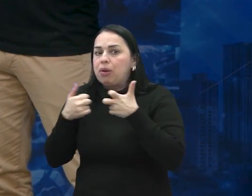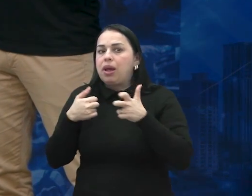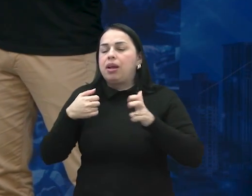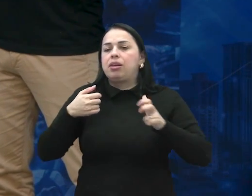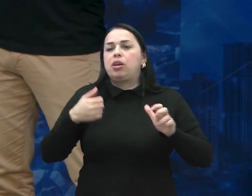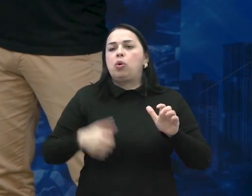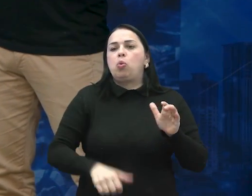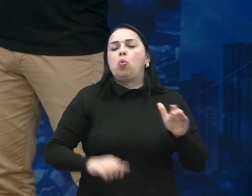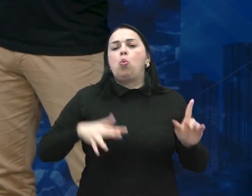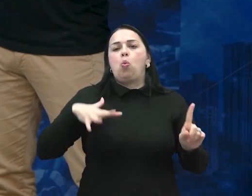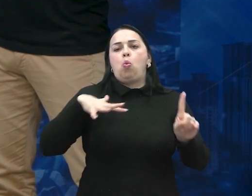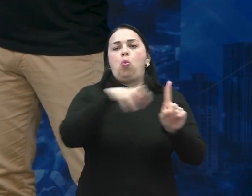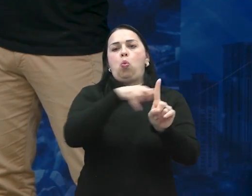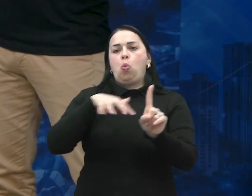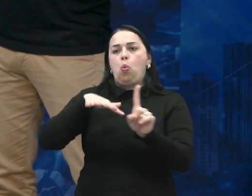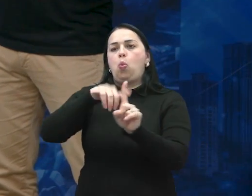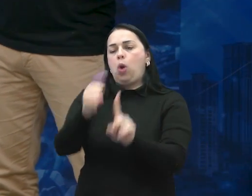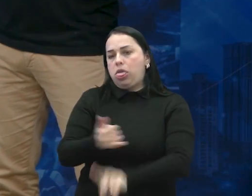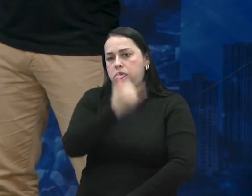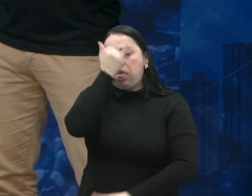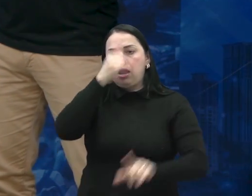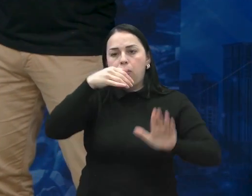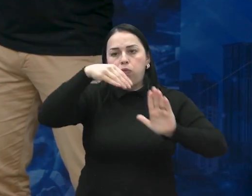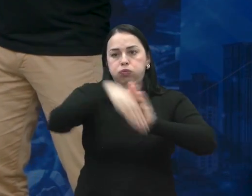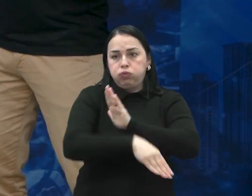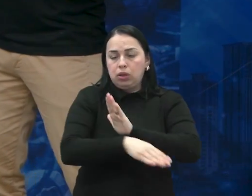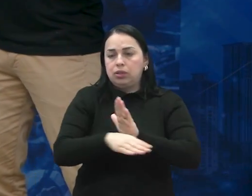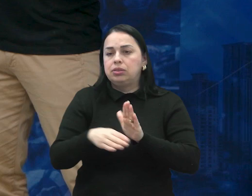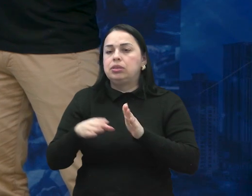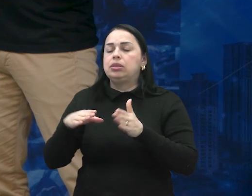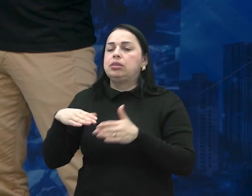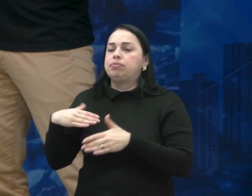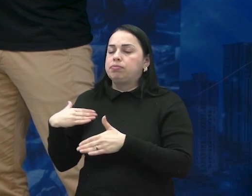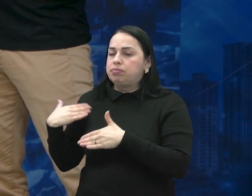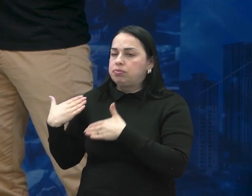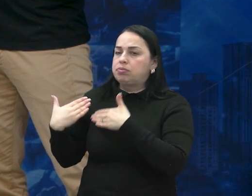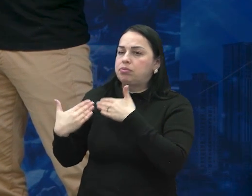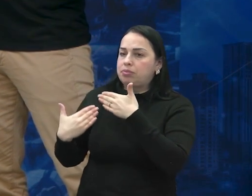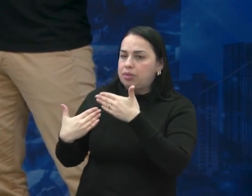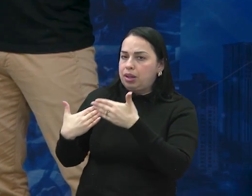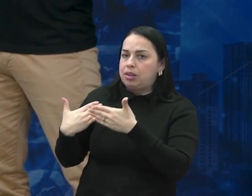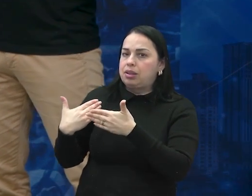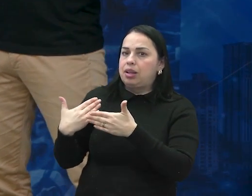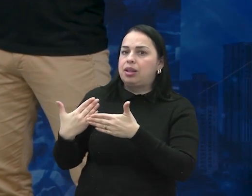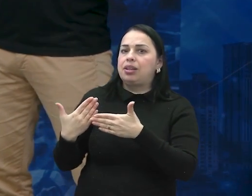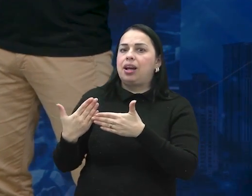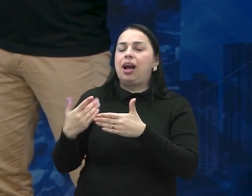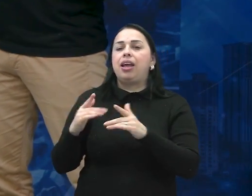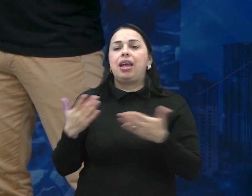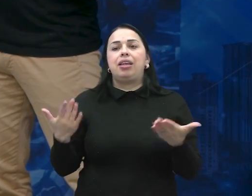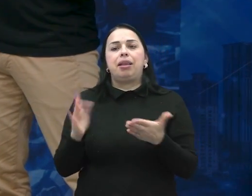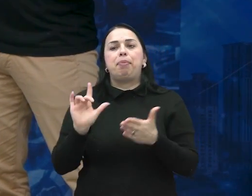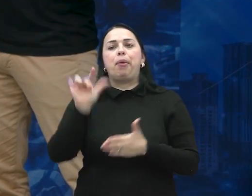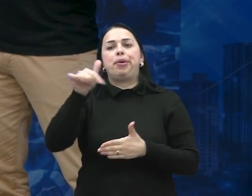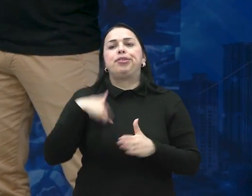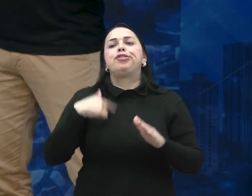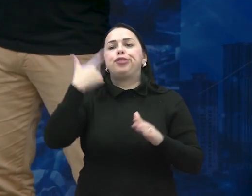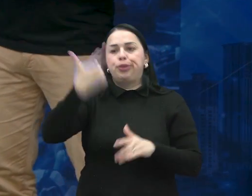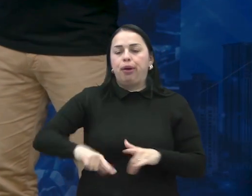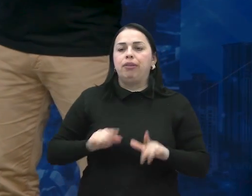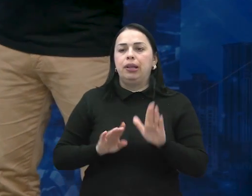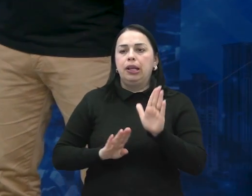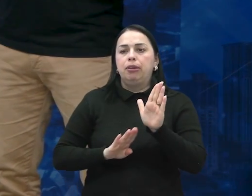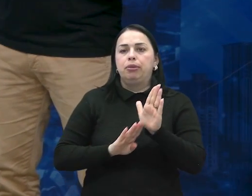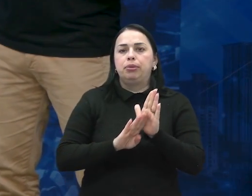cair. Então isso ficou muito característico. E aí, em um determinado momento, a gente começa a ver essa estatística voltar a crescer. O que